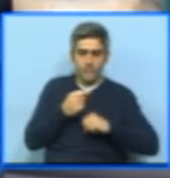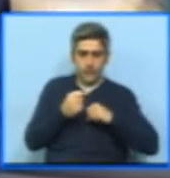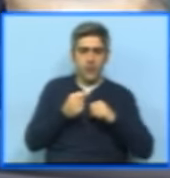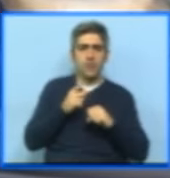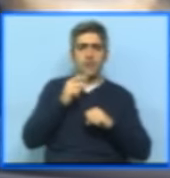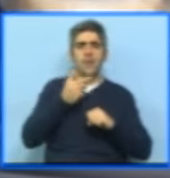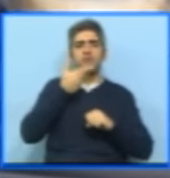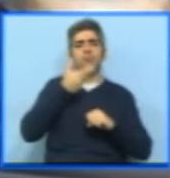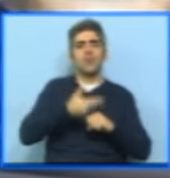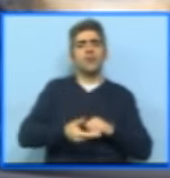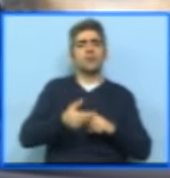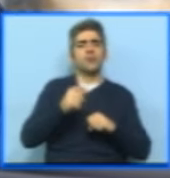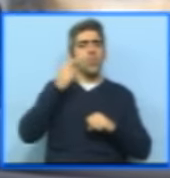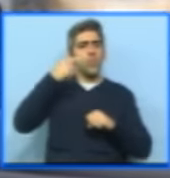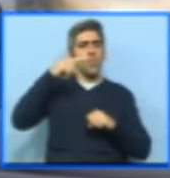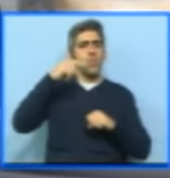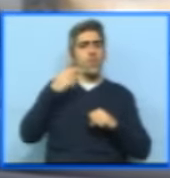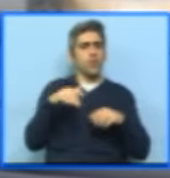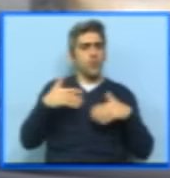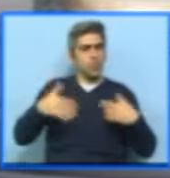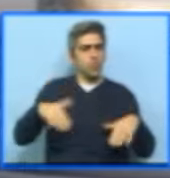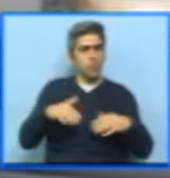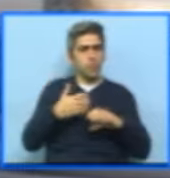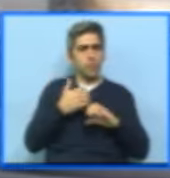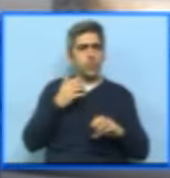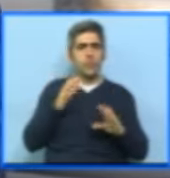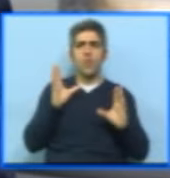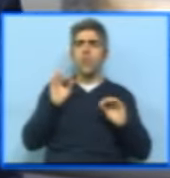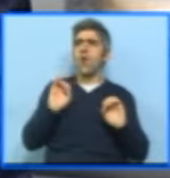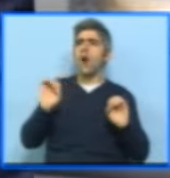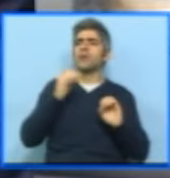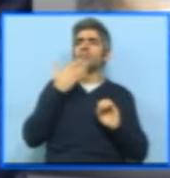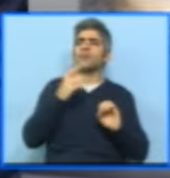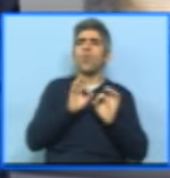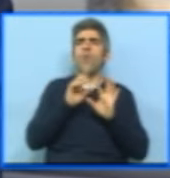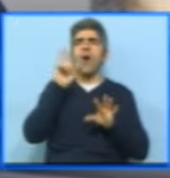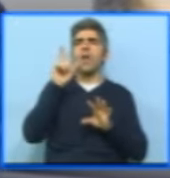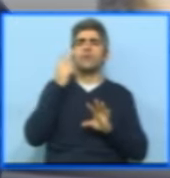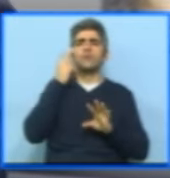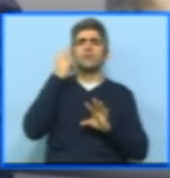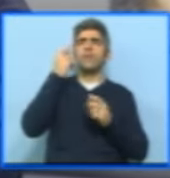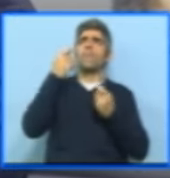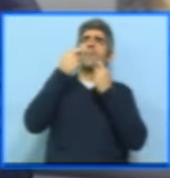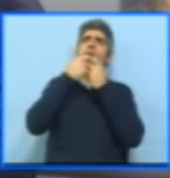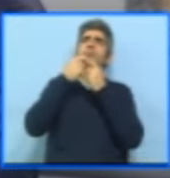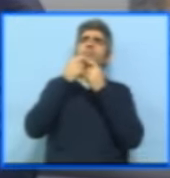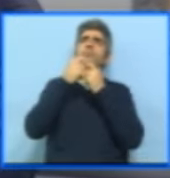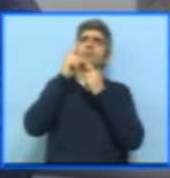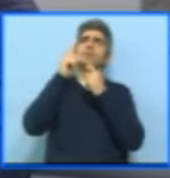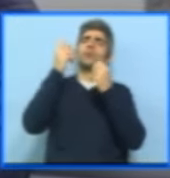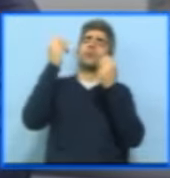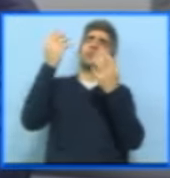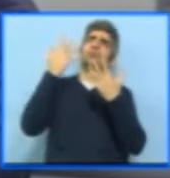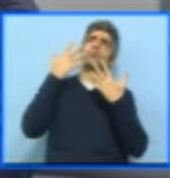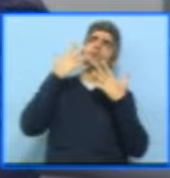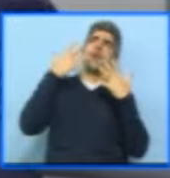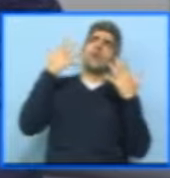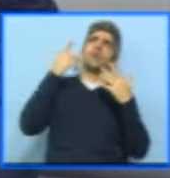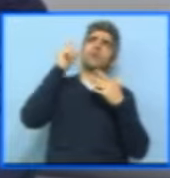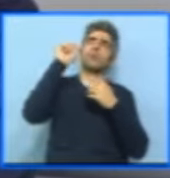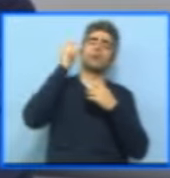daquela experiência única. Acho que mais nenhum apóstolos tiveram uma experiência tão próxima da infinitude, da